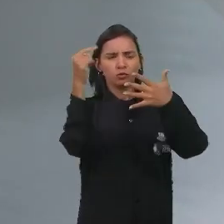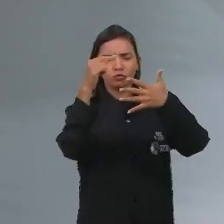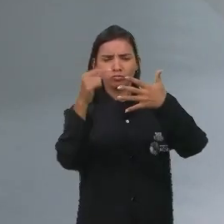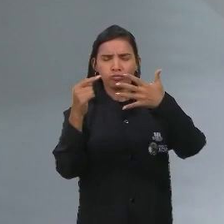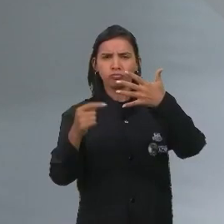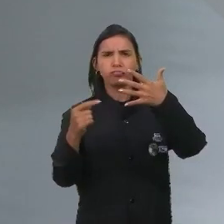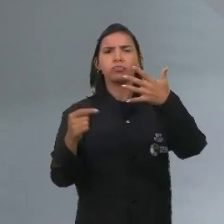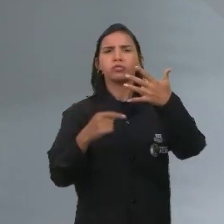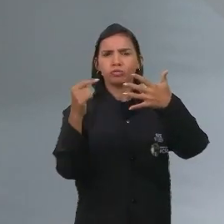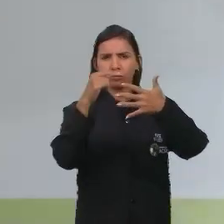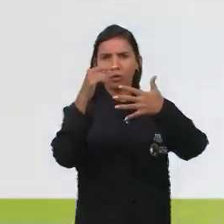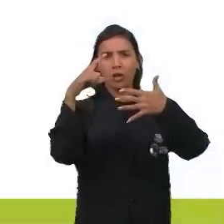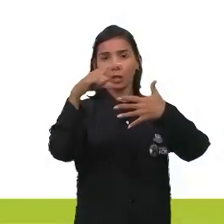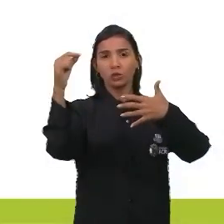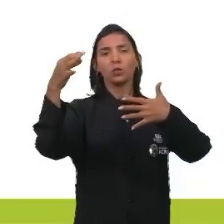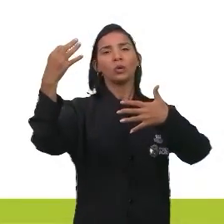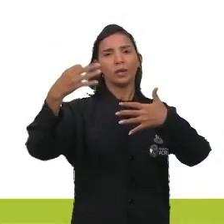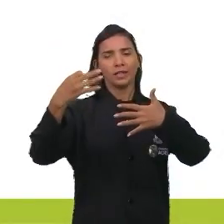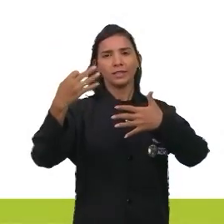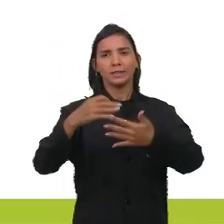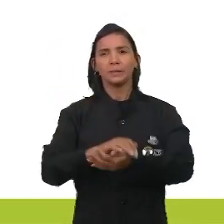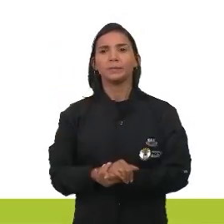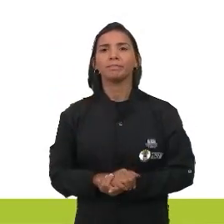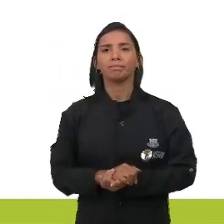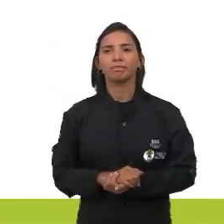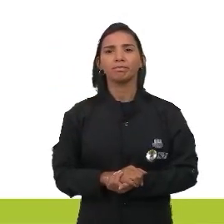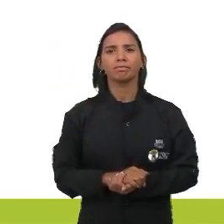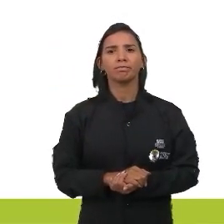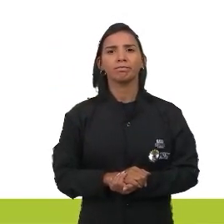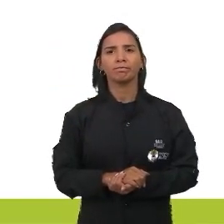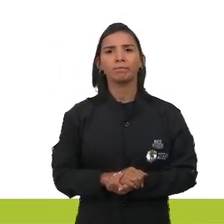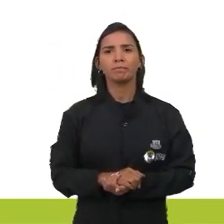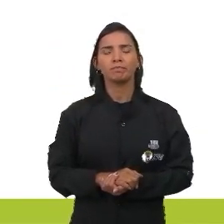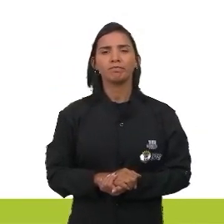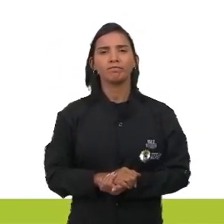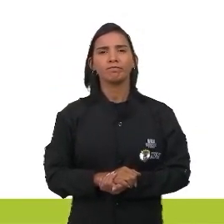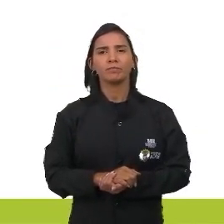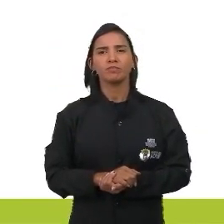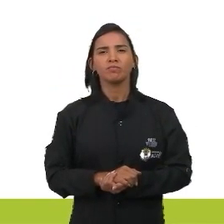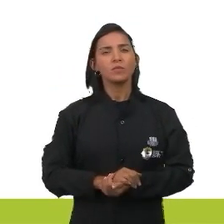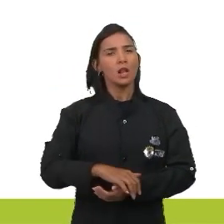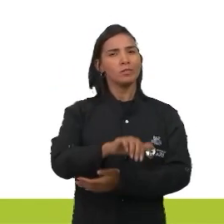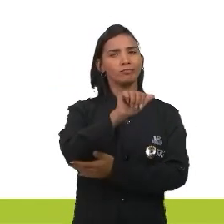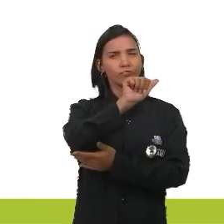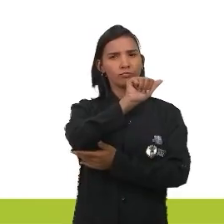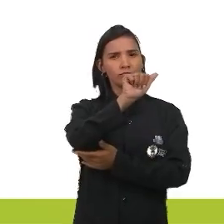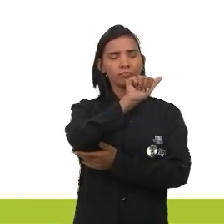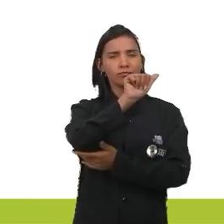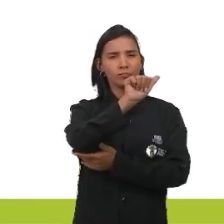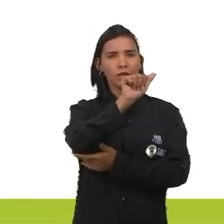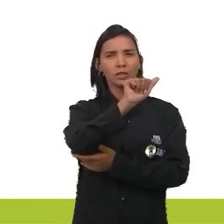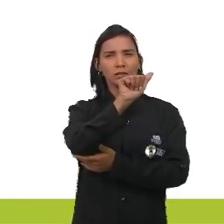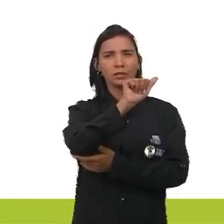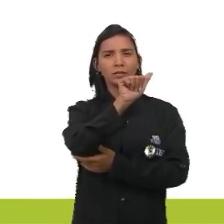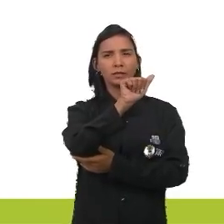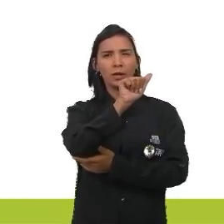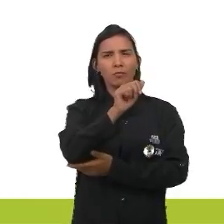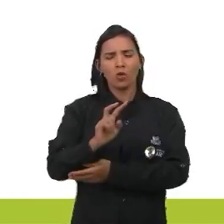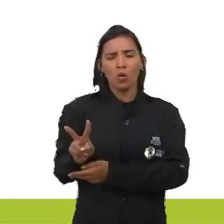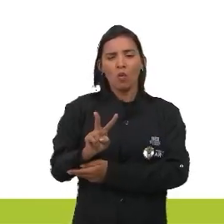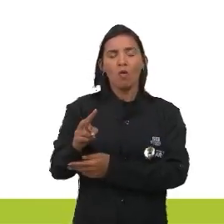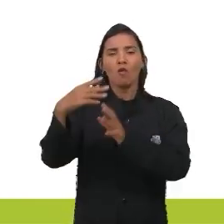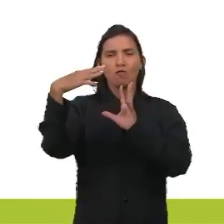e vamos verificar qual é a assertiva correta. Visualize em tela. Letra A temporalidade dos